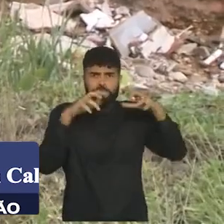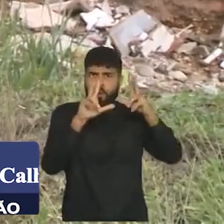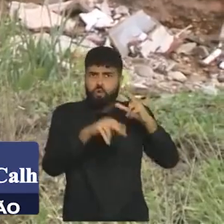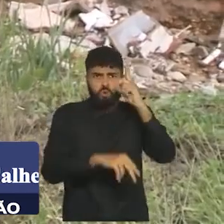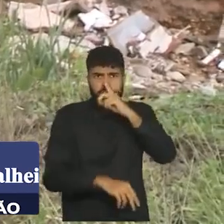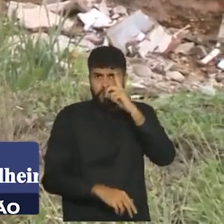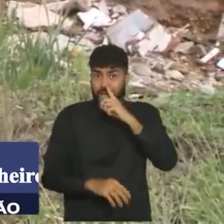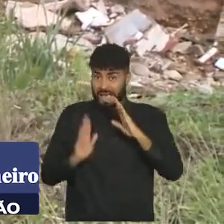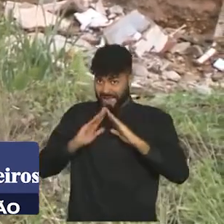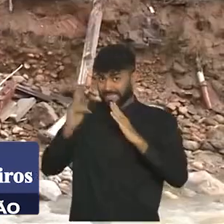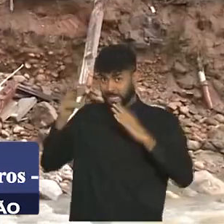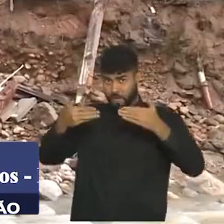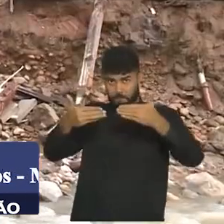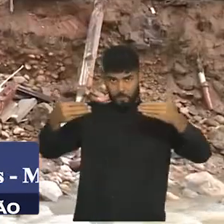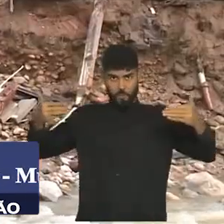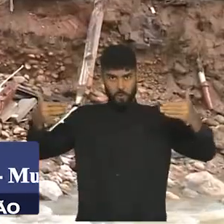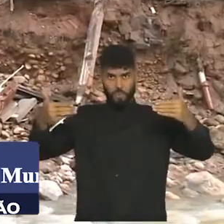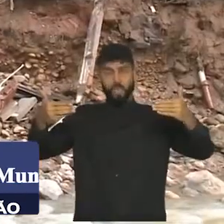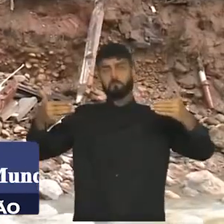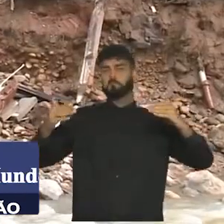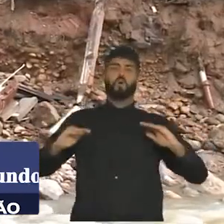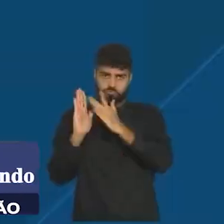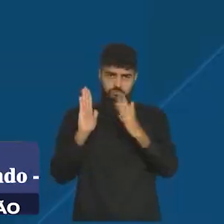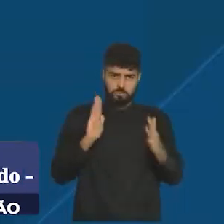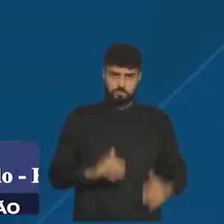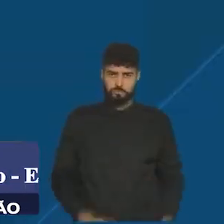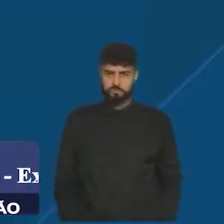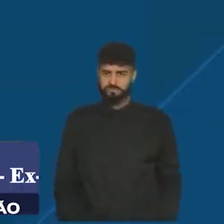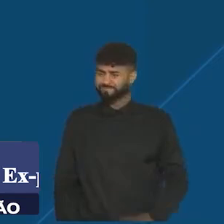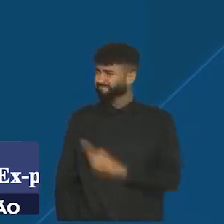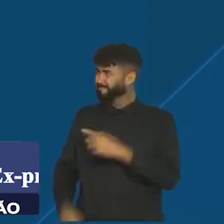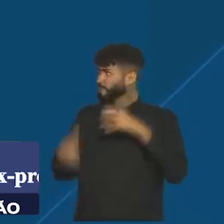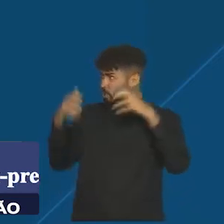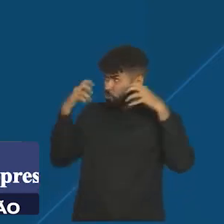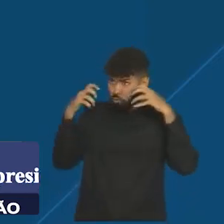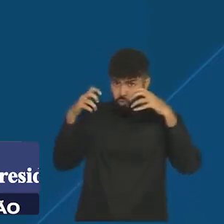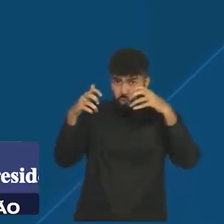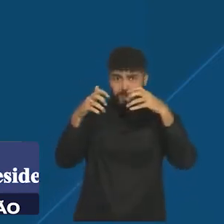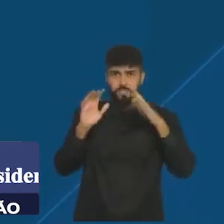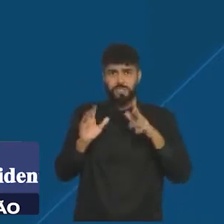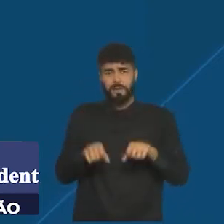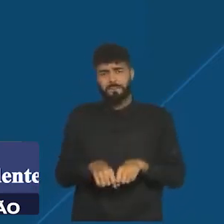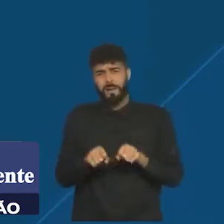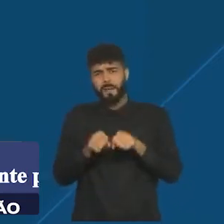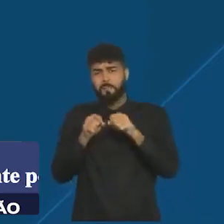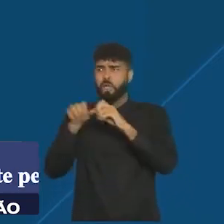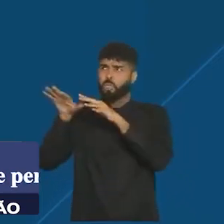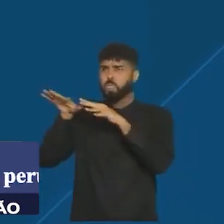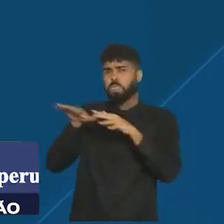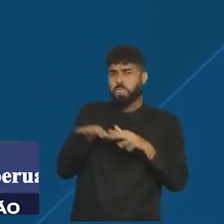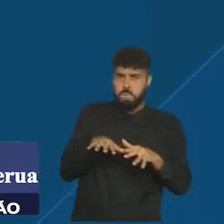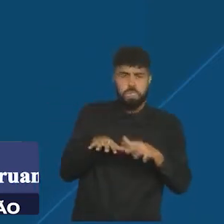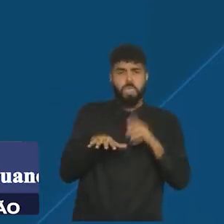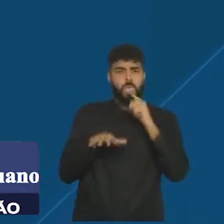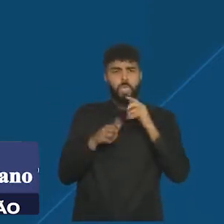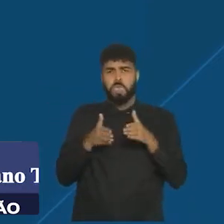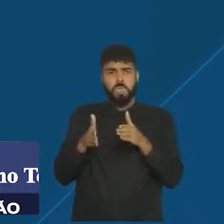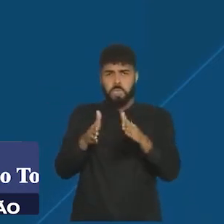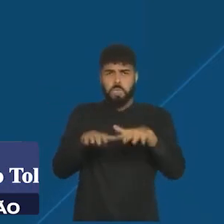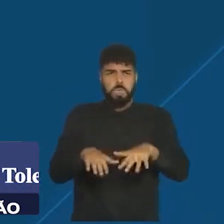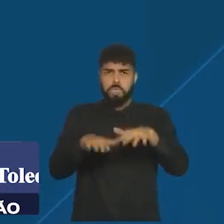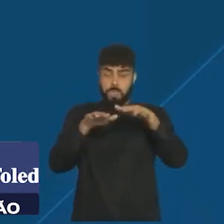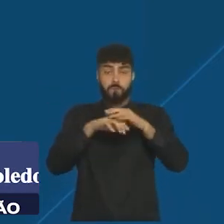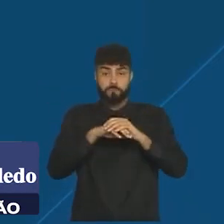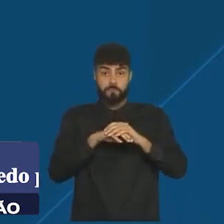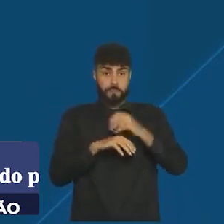até a próxima sexta-feira dia 25 das 10 horas às 16 horas no Cras Magé e para moradores do primeiro distrito e no Cras